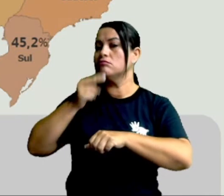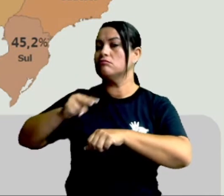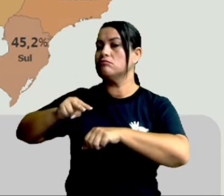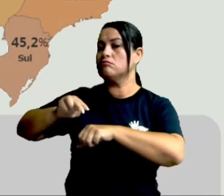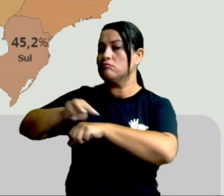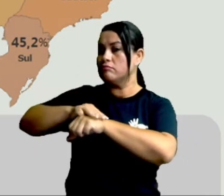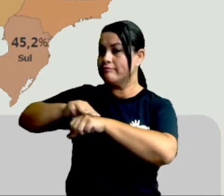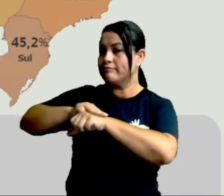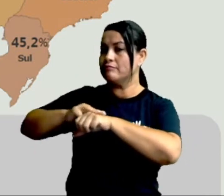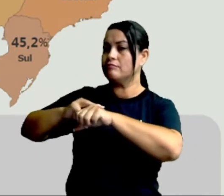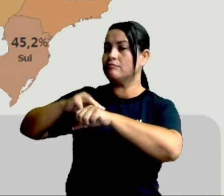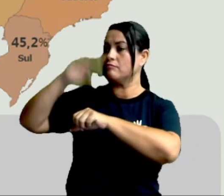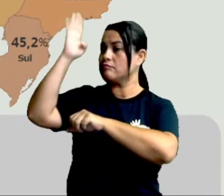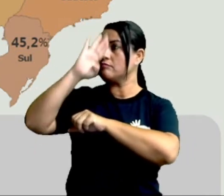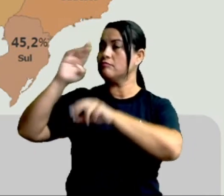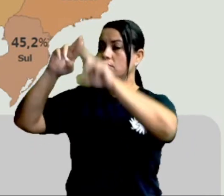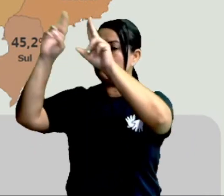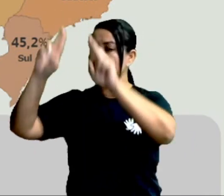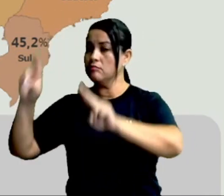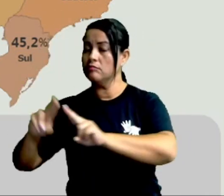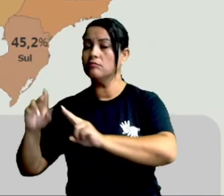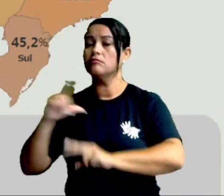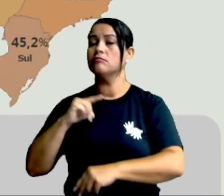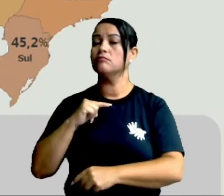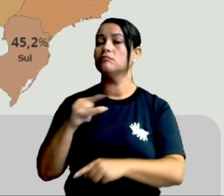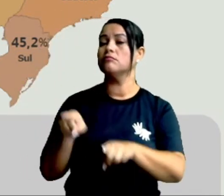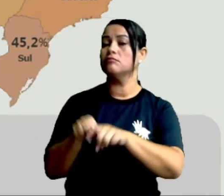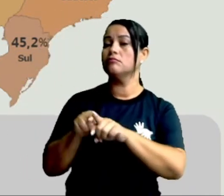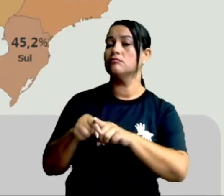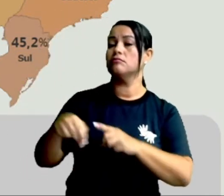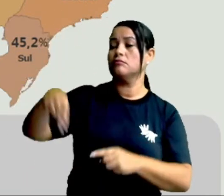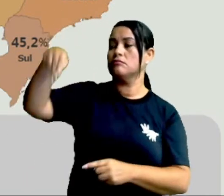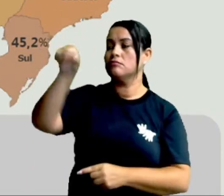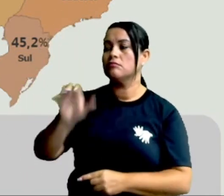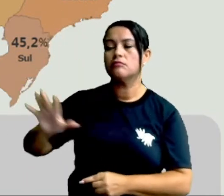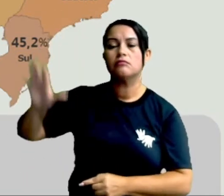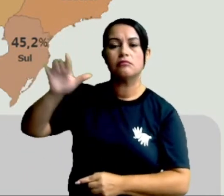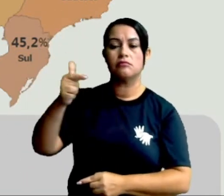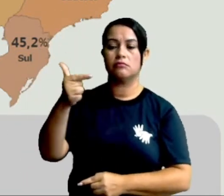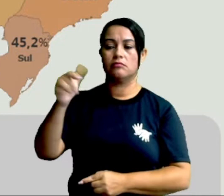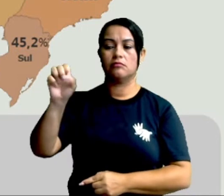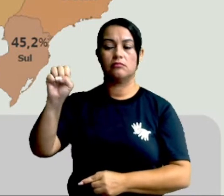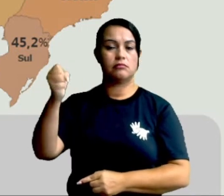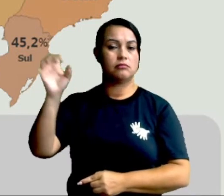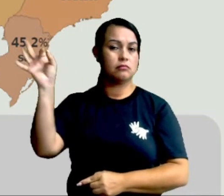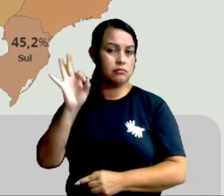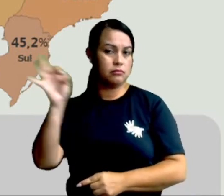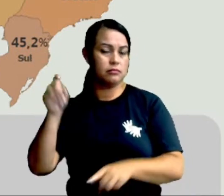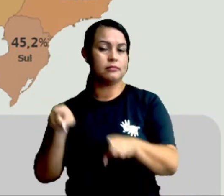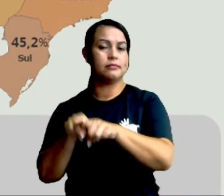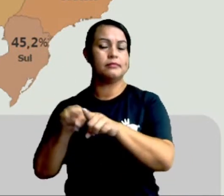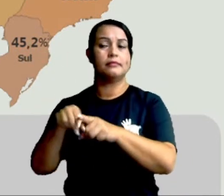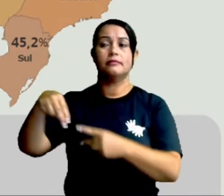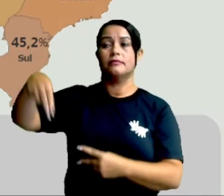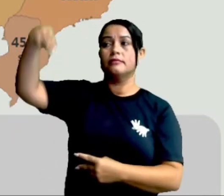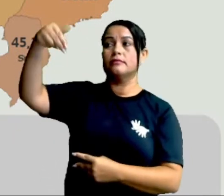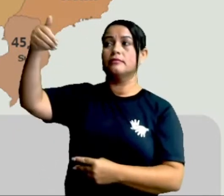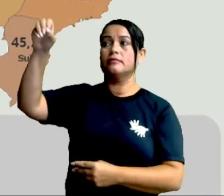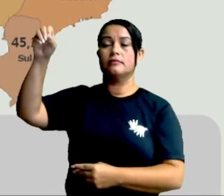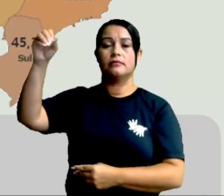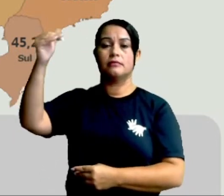marrom, a gente vai observar que também é nessas duas regiões, tanto na região Nordeste com 28%, como na região norte,